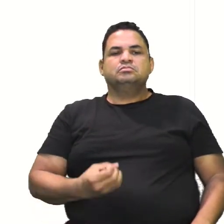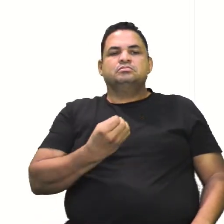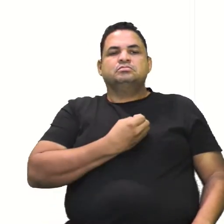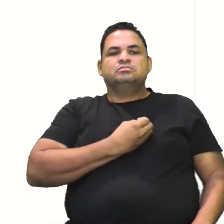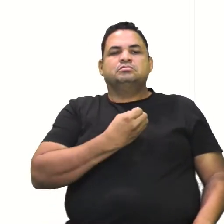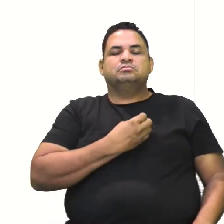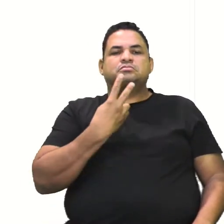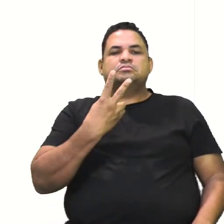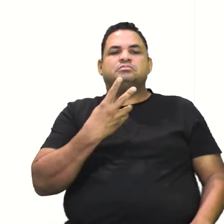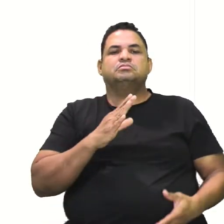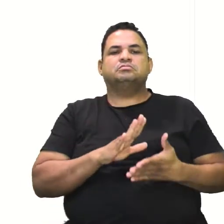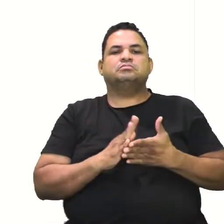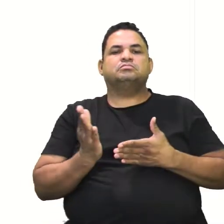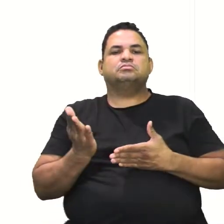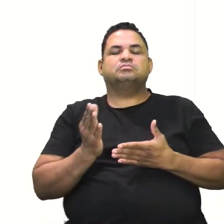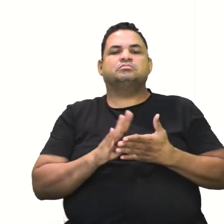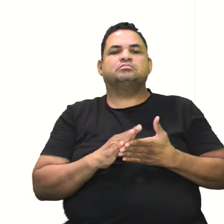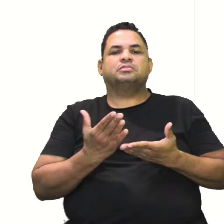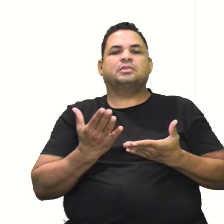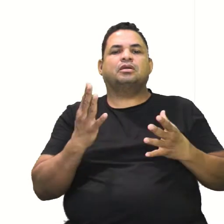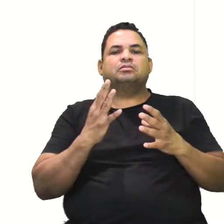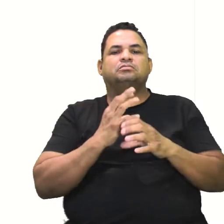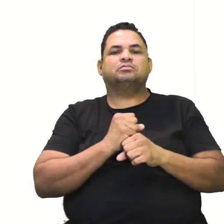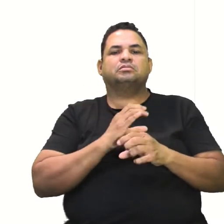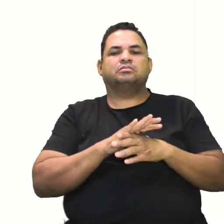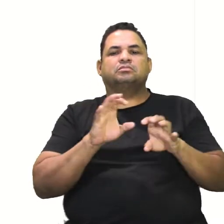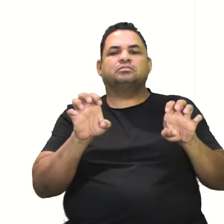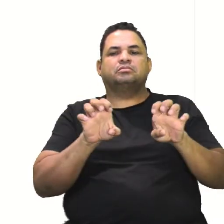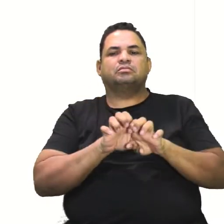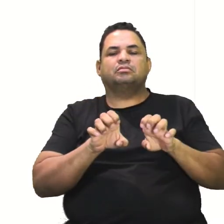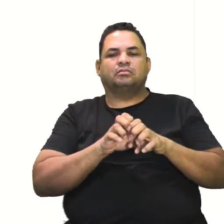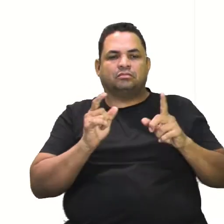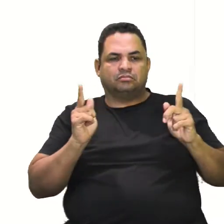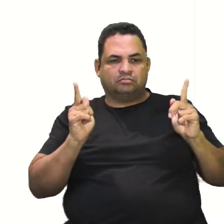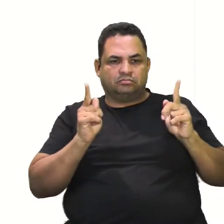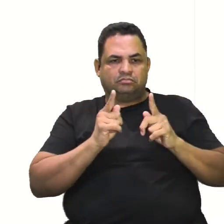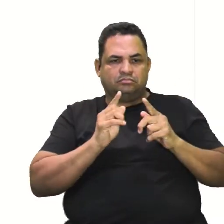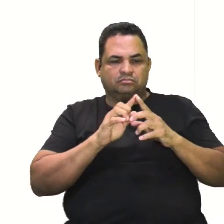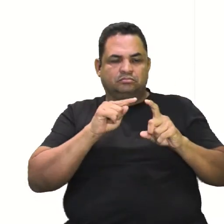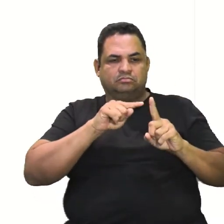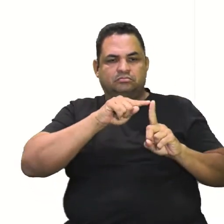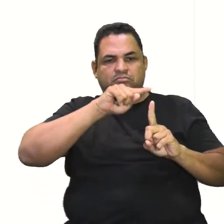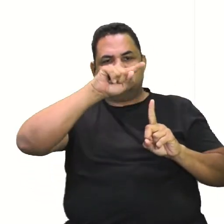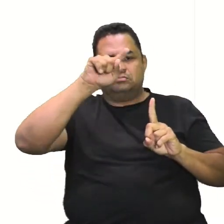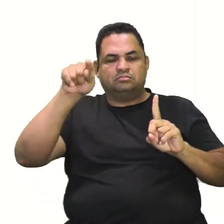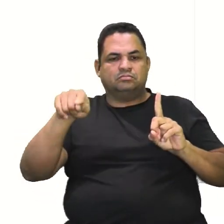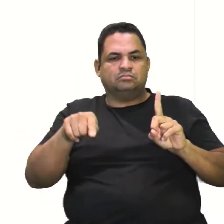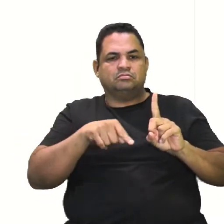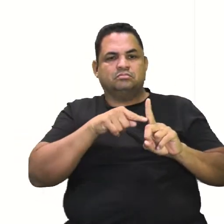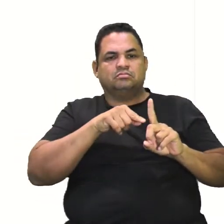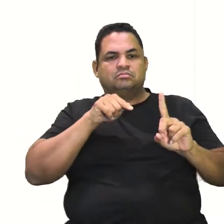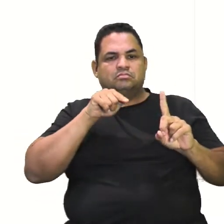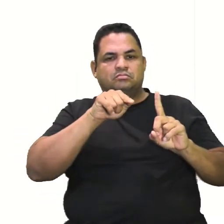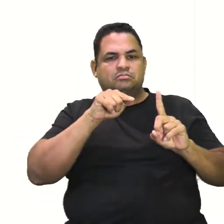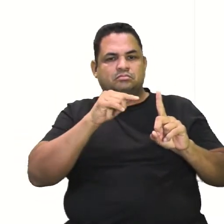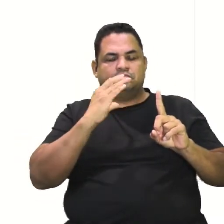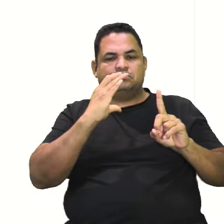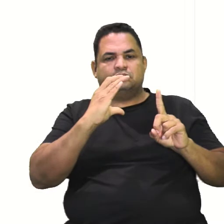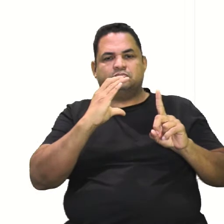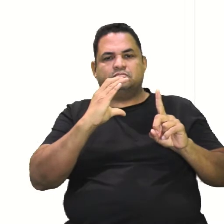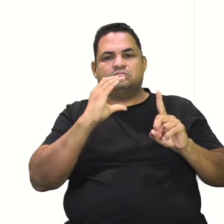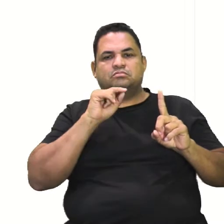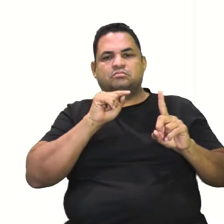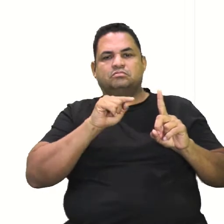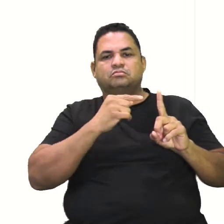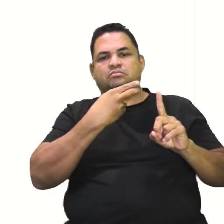olha lá. Vamos determinar a equação reduzida da circunferência com centro